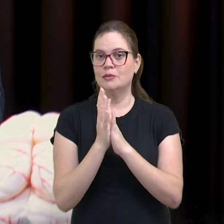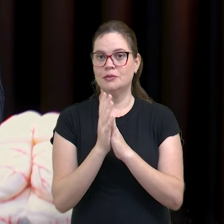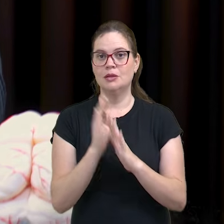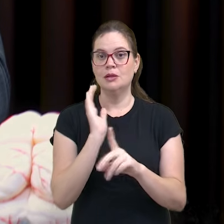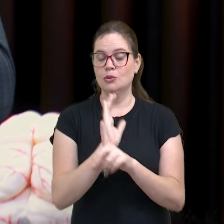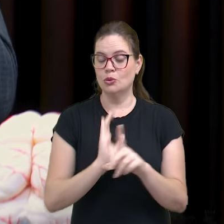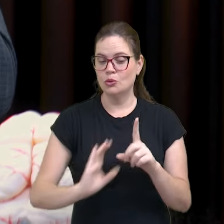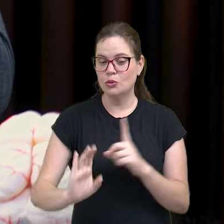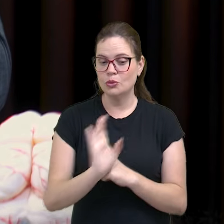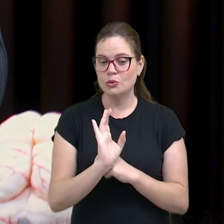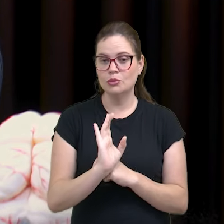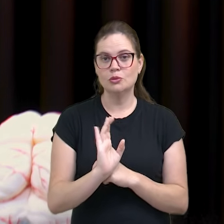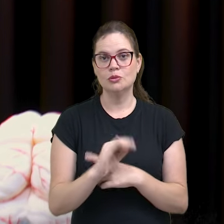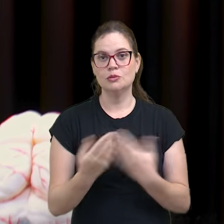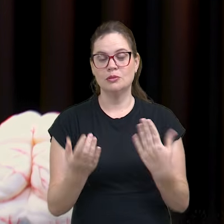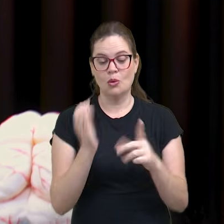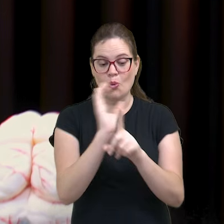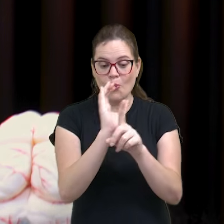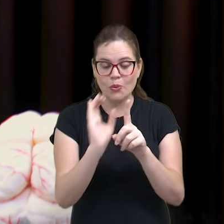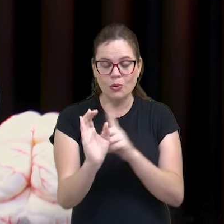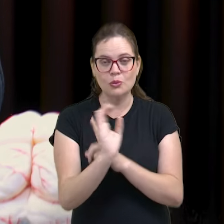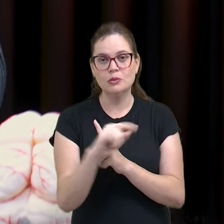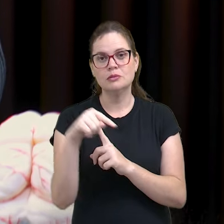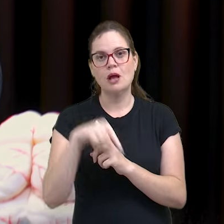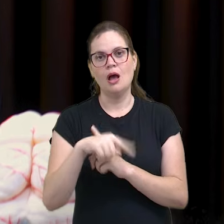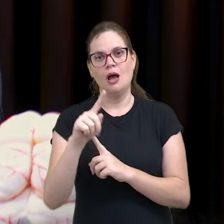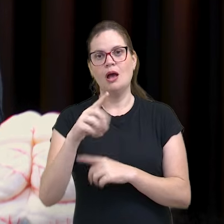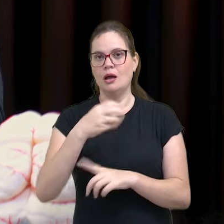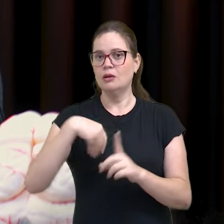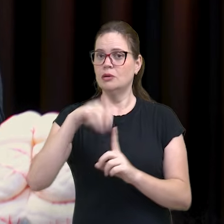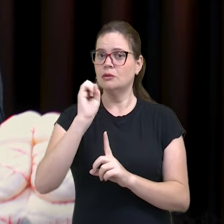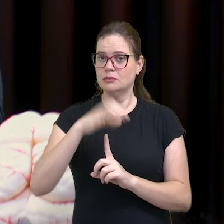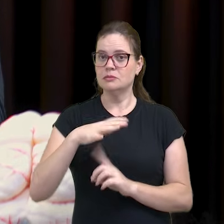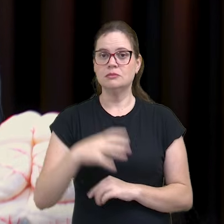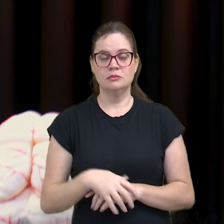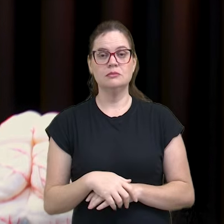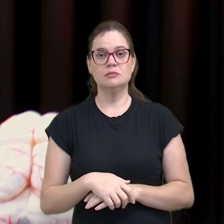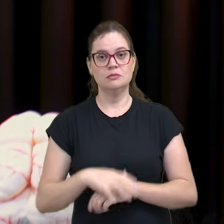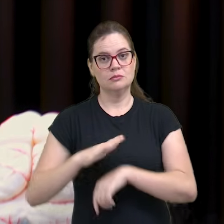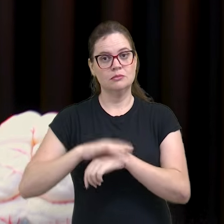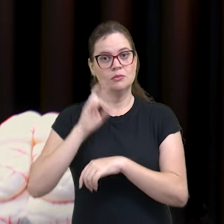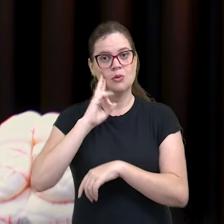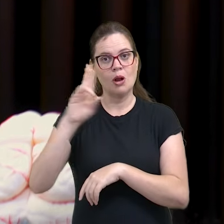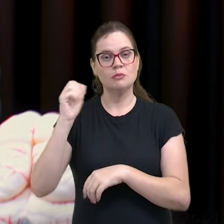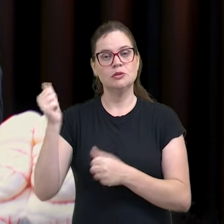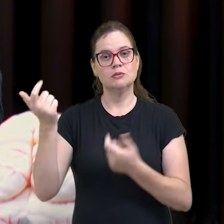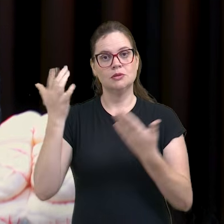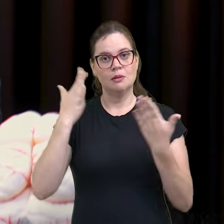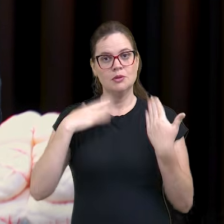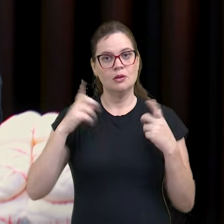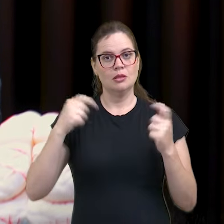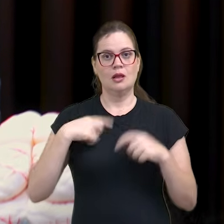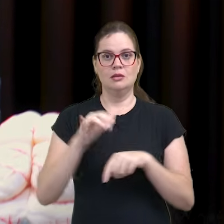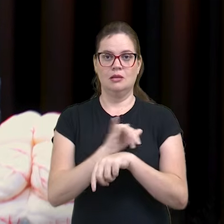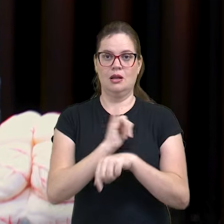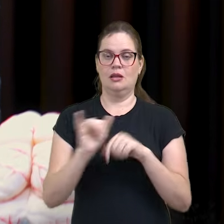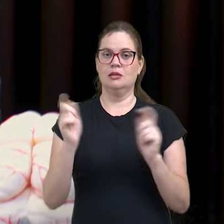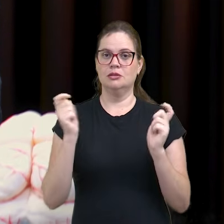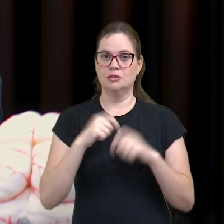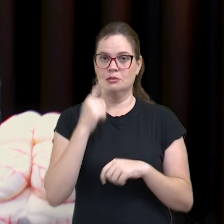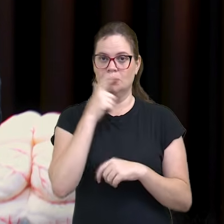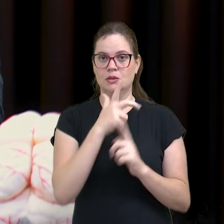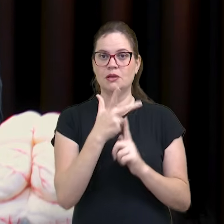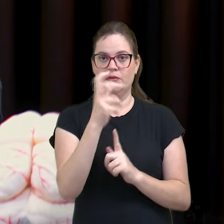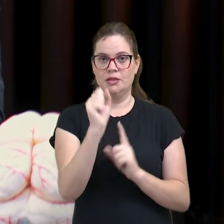palavra, o louvor, o culto. O culto é um recurso da graça, né, do